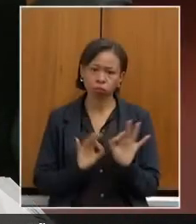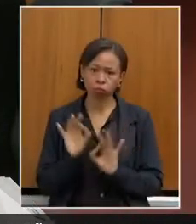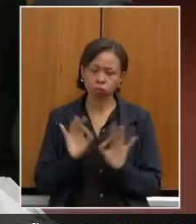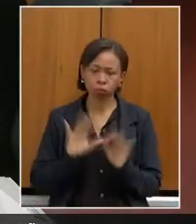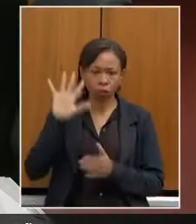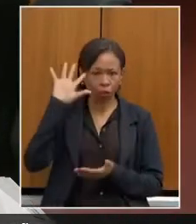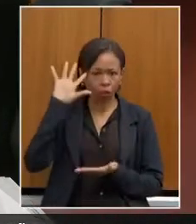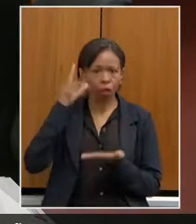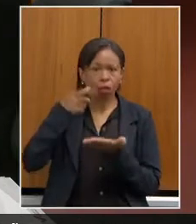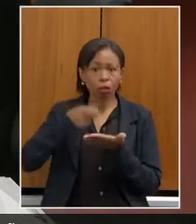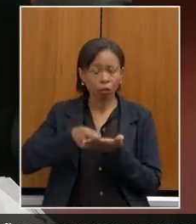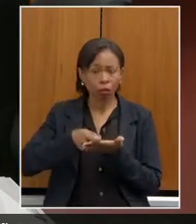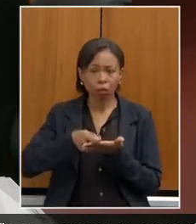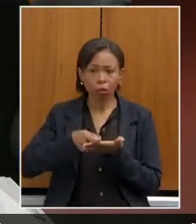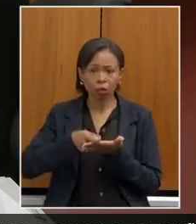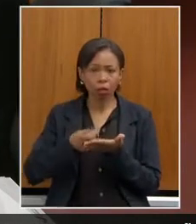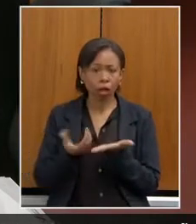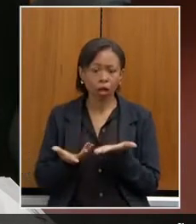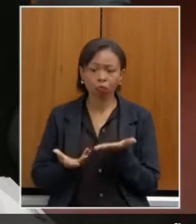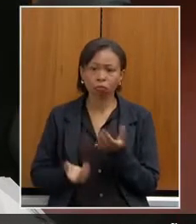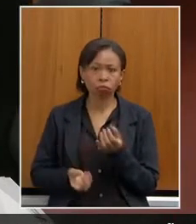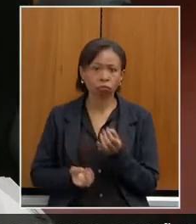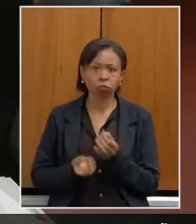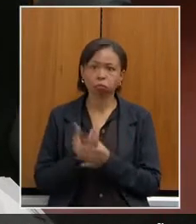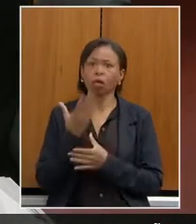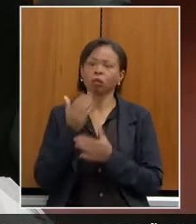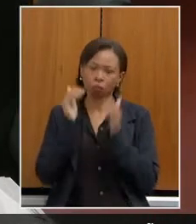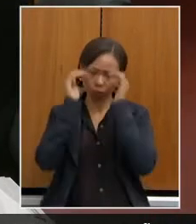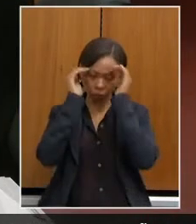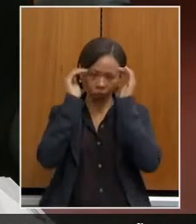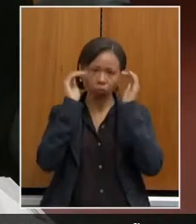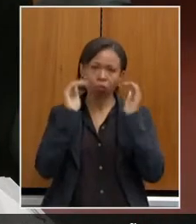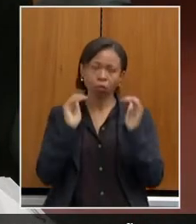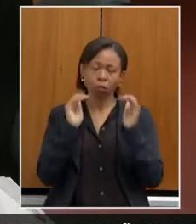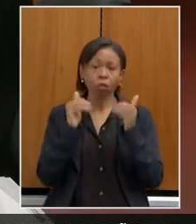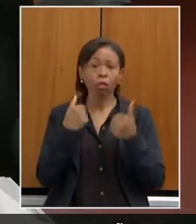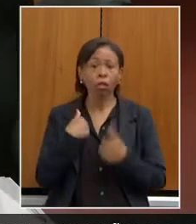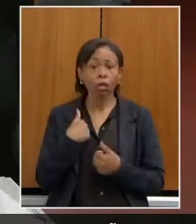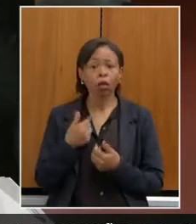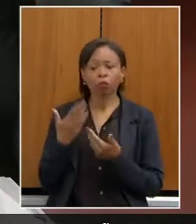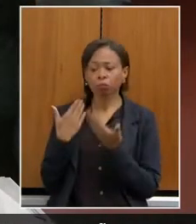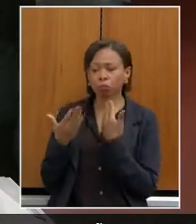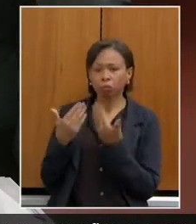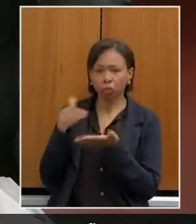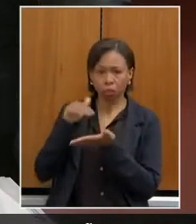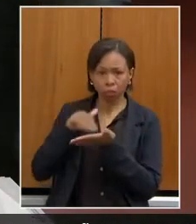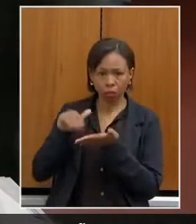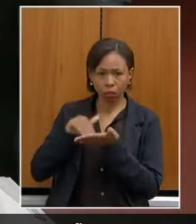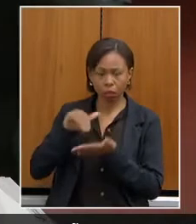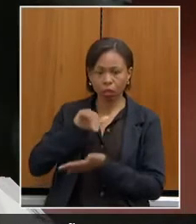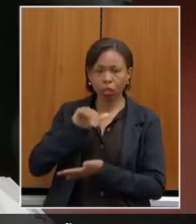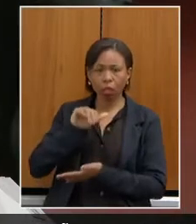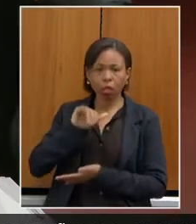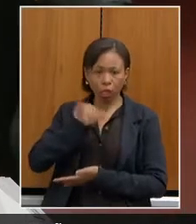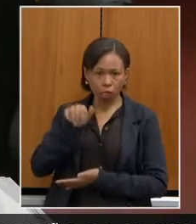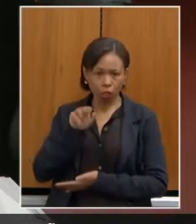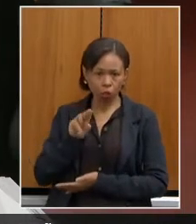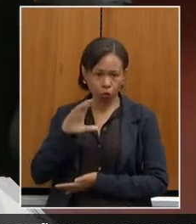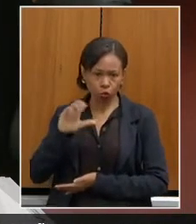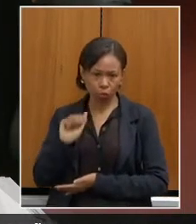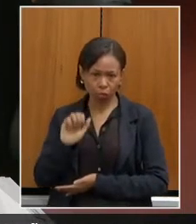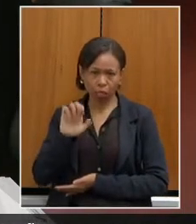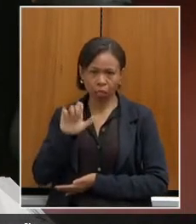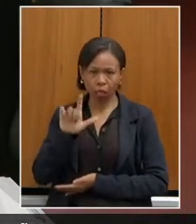deliberações não foi criar grupo prioritário que respeitamos e o que eu falei com a Elisabeth Juca que levaremos isso para o